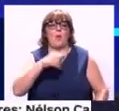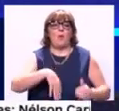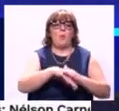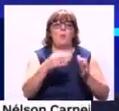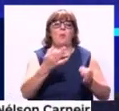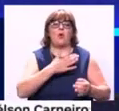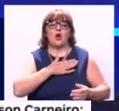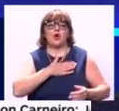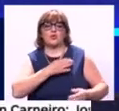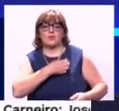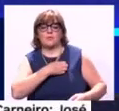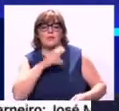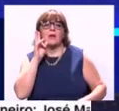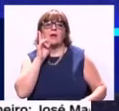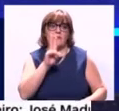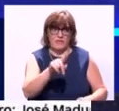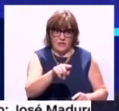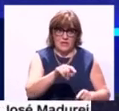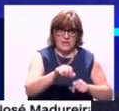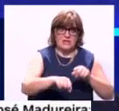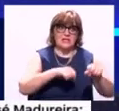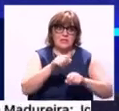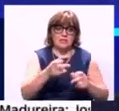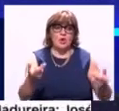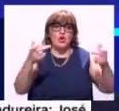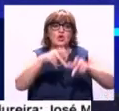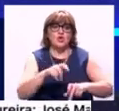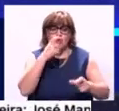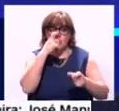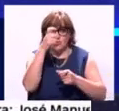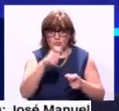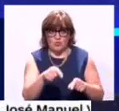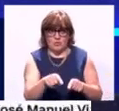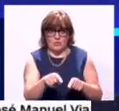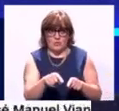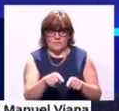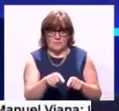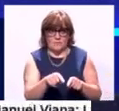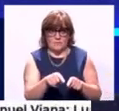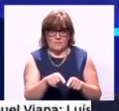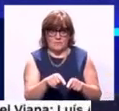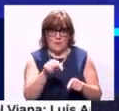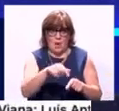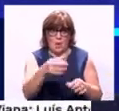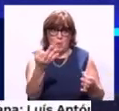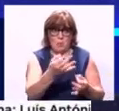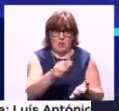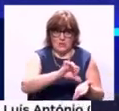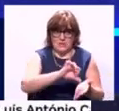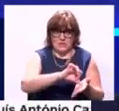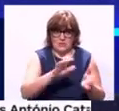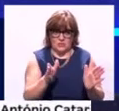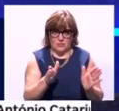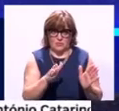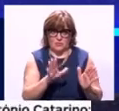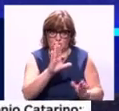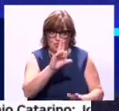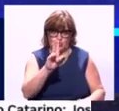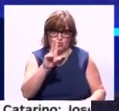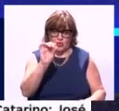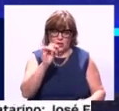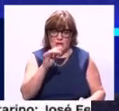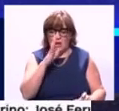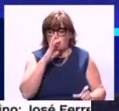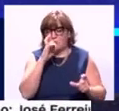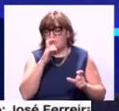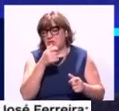Porto. Está a ver como o ciclismo trouxe gente à Baixa do Porto? O Júlio sabe,